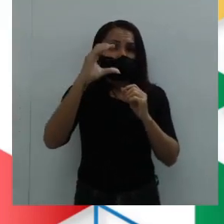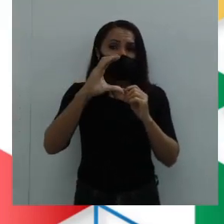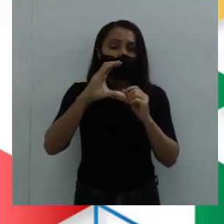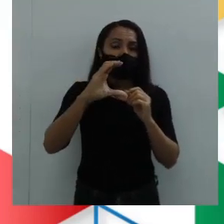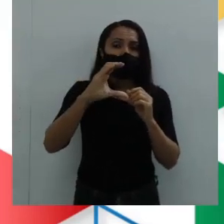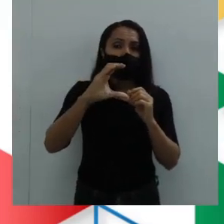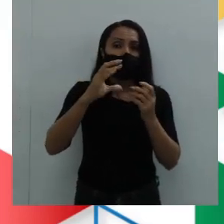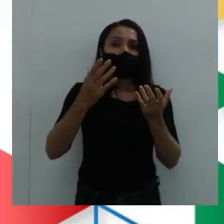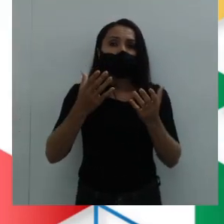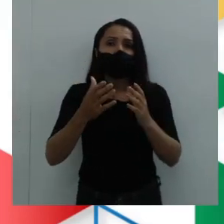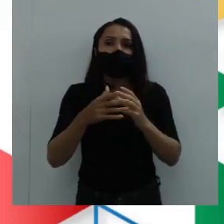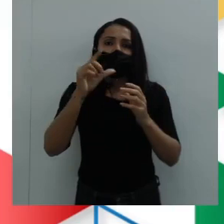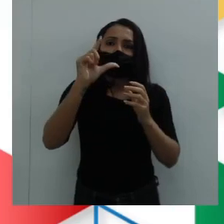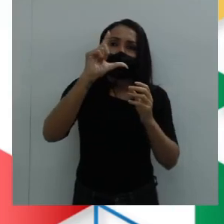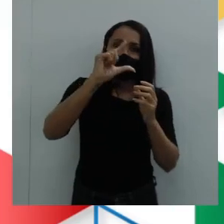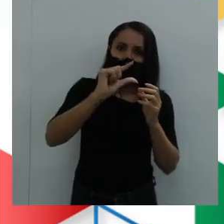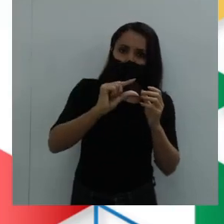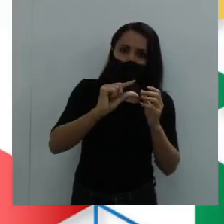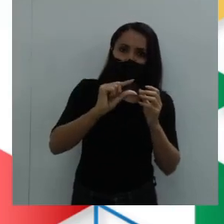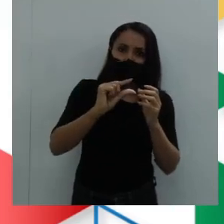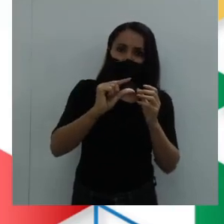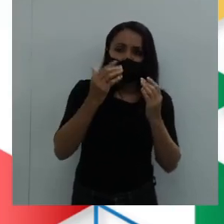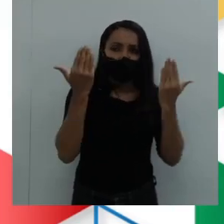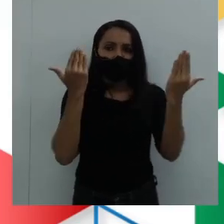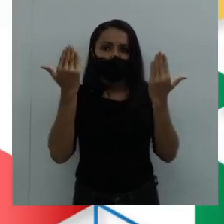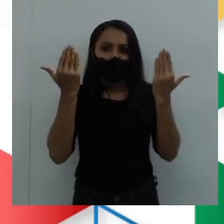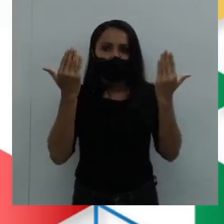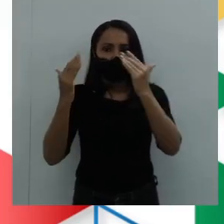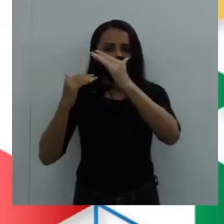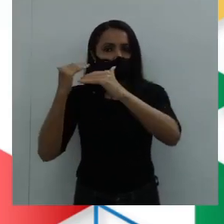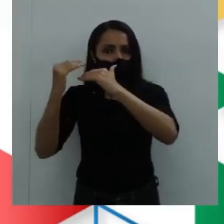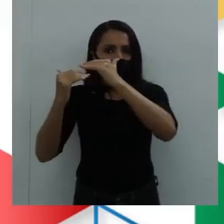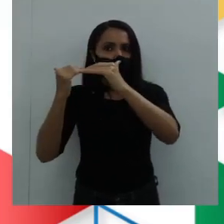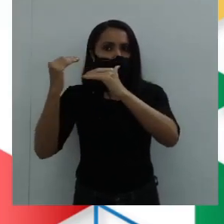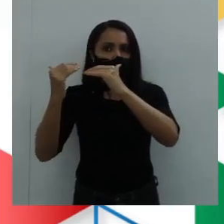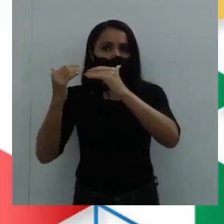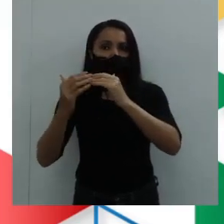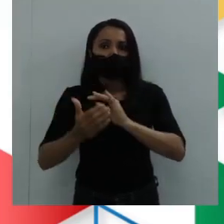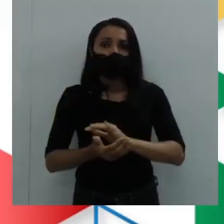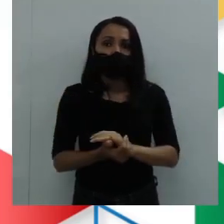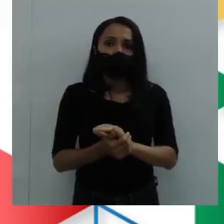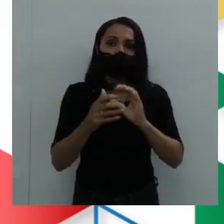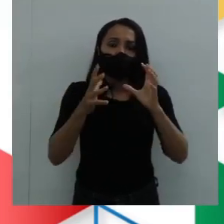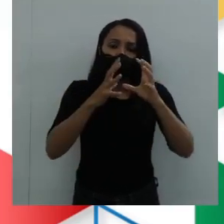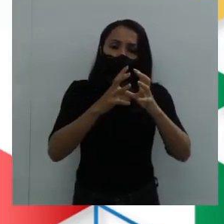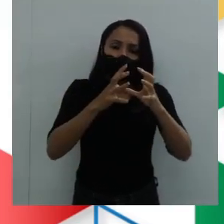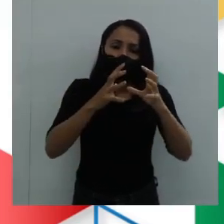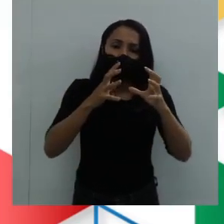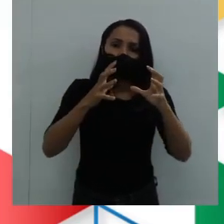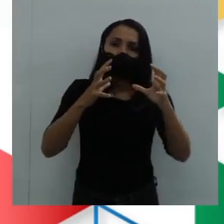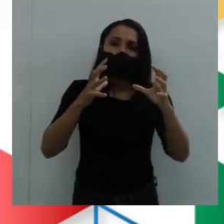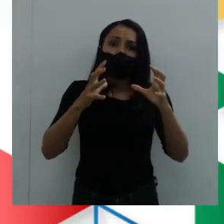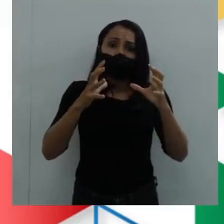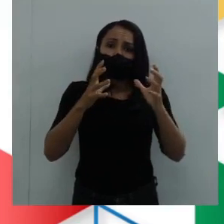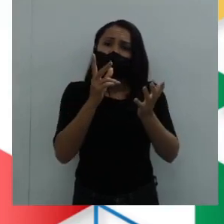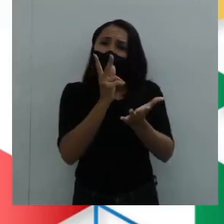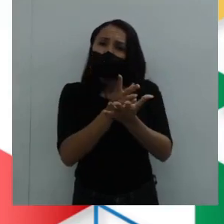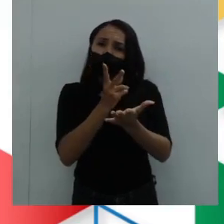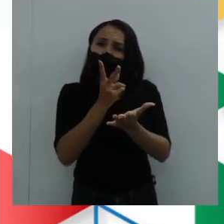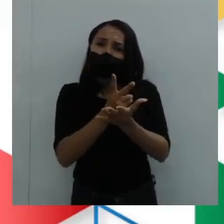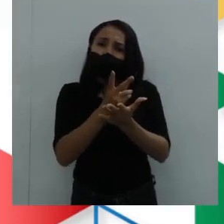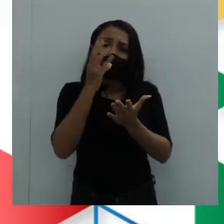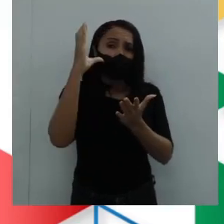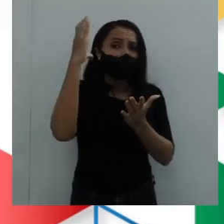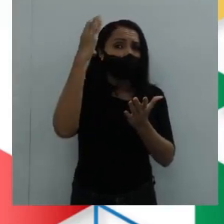do que se houvesse esse processo. Além disso, o efeito estufa ele mantém o clima